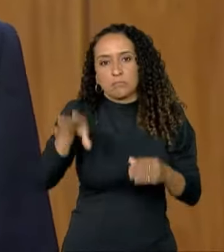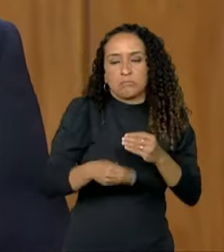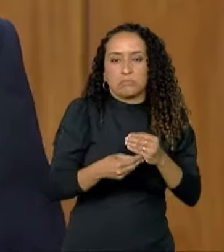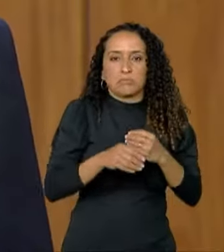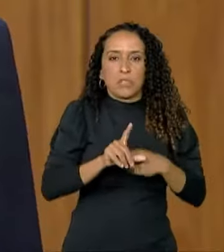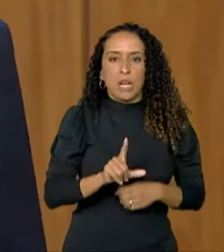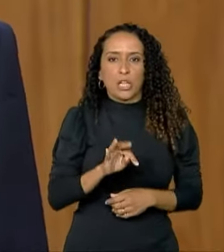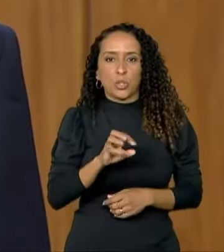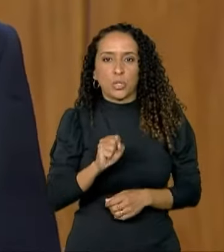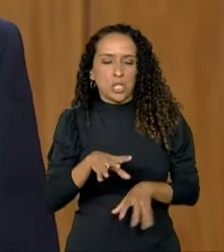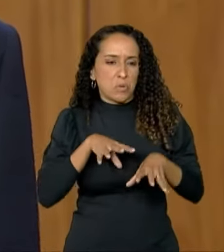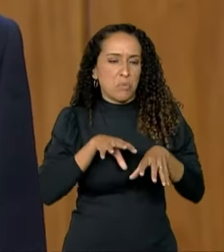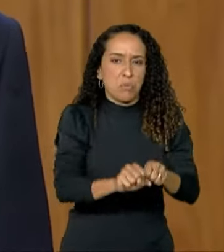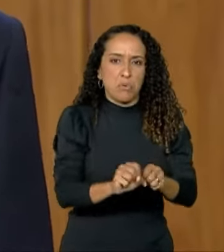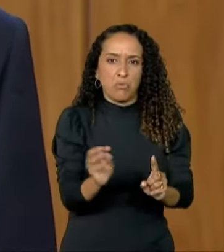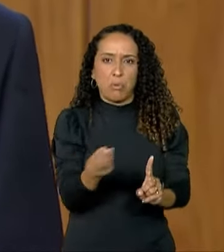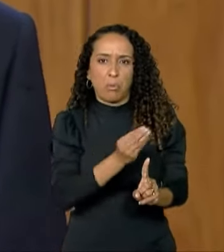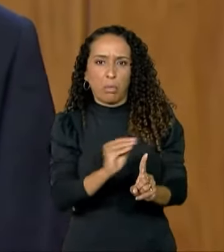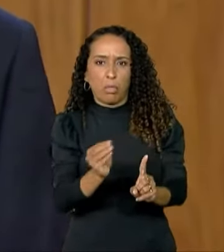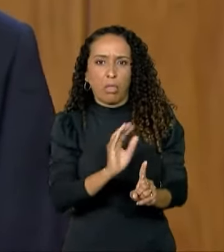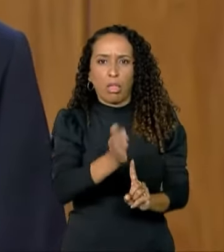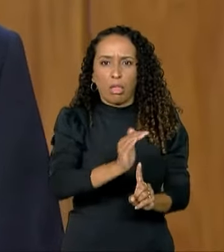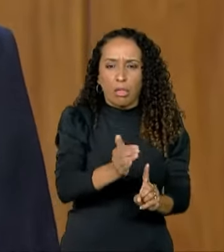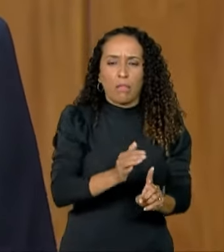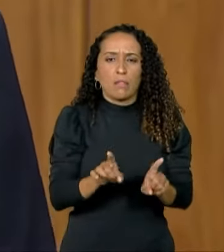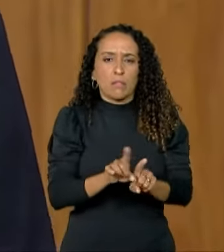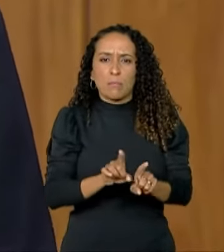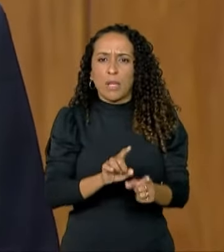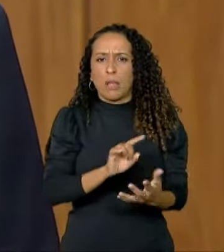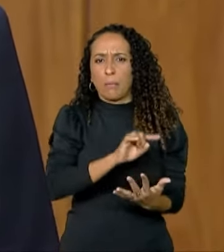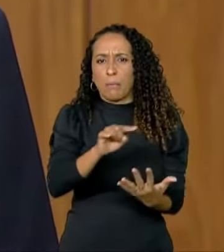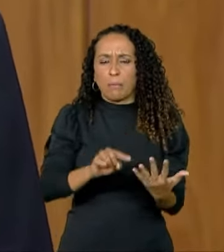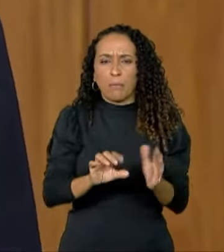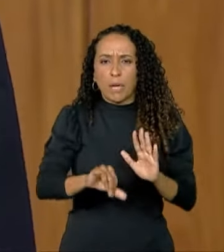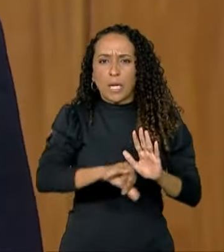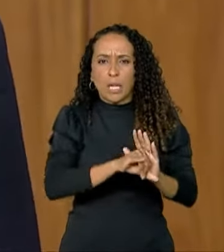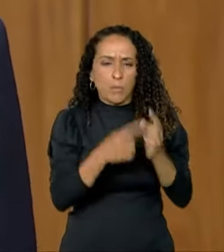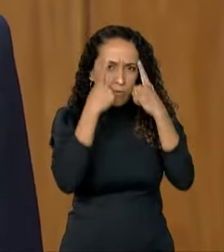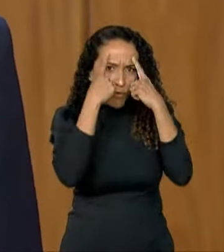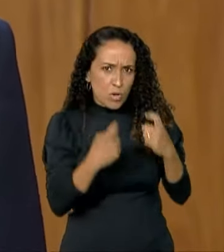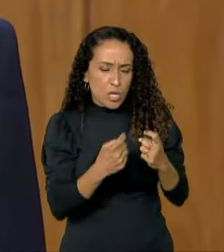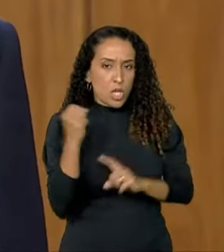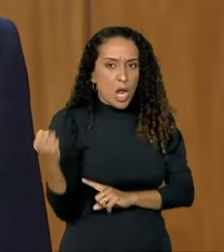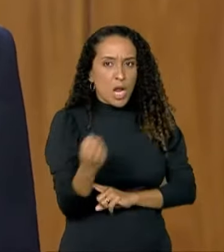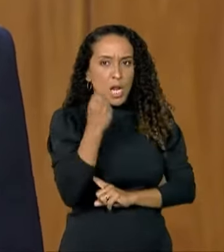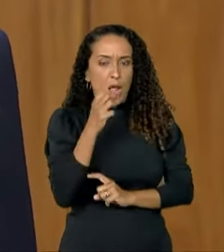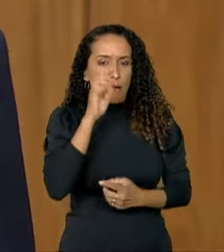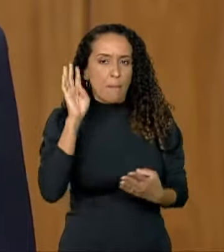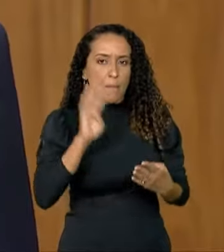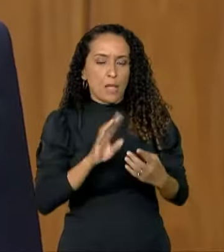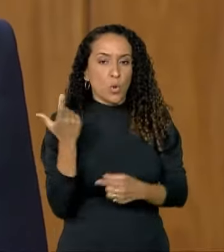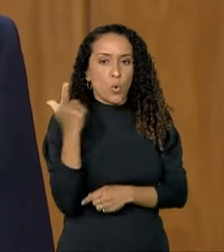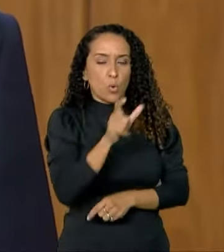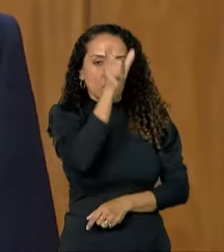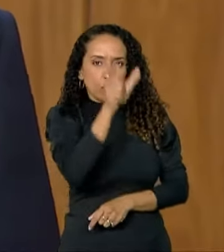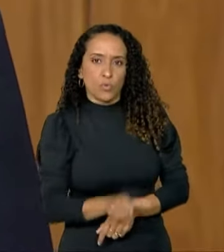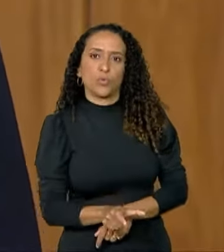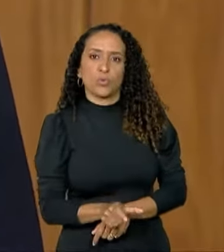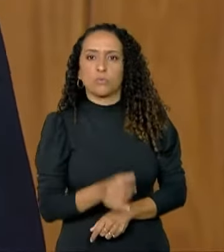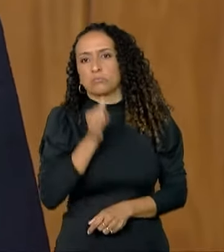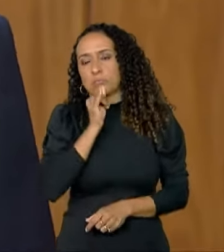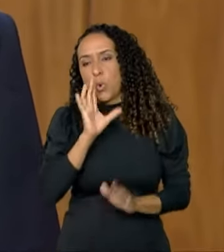latrocínio, estupro, pedofilia, ou que tenham praticado crime com violência ou grave ameaça contra a pessoa, por